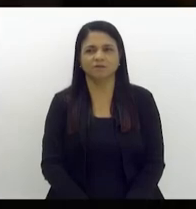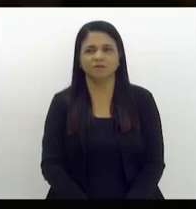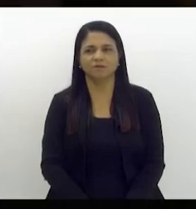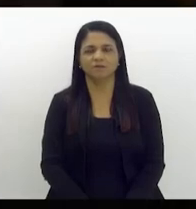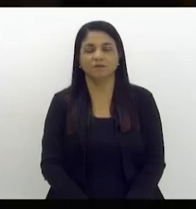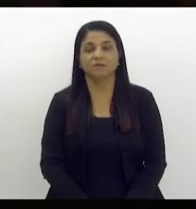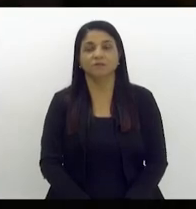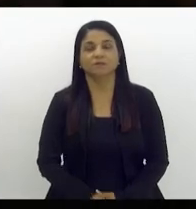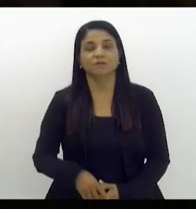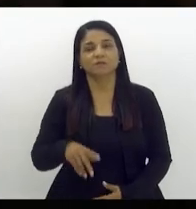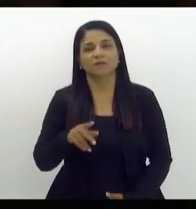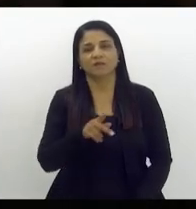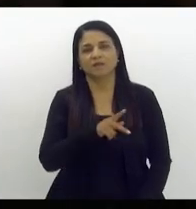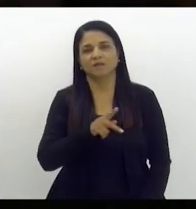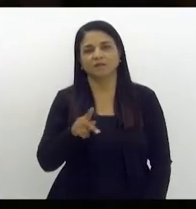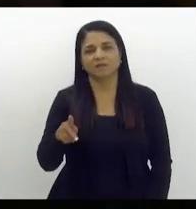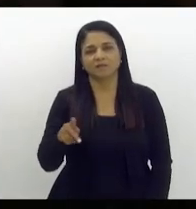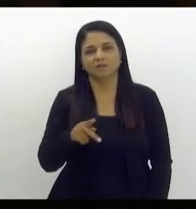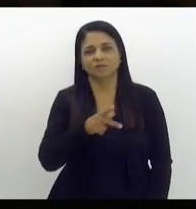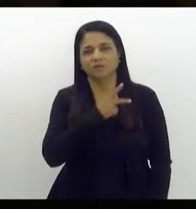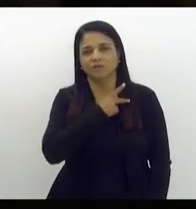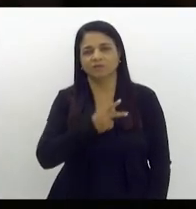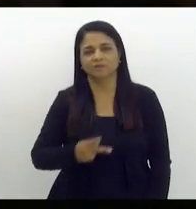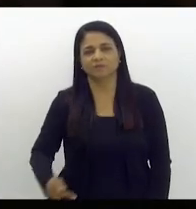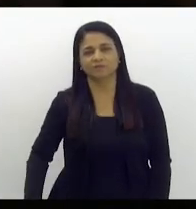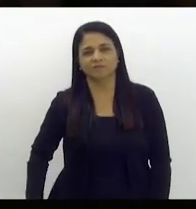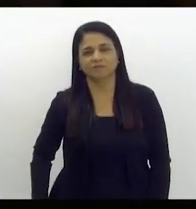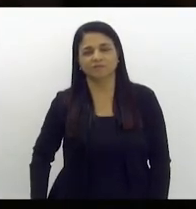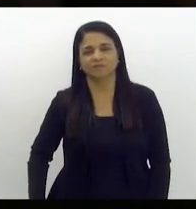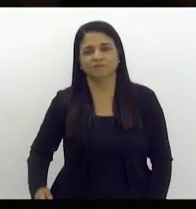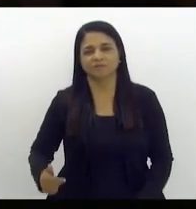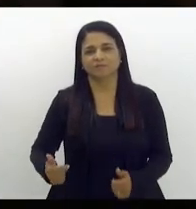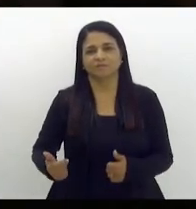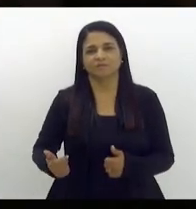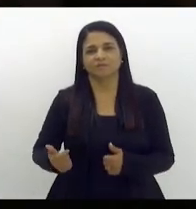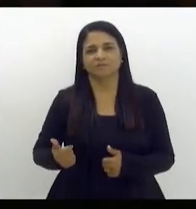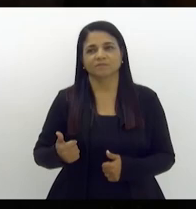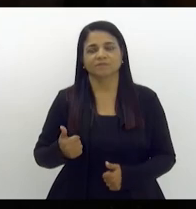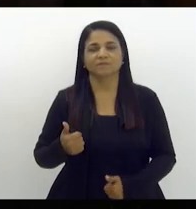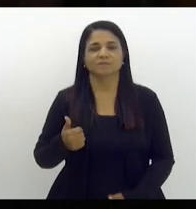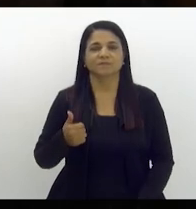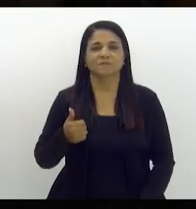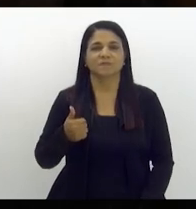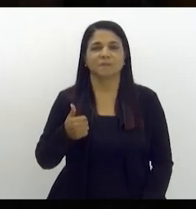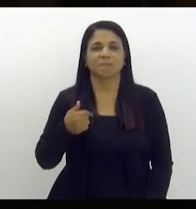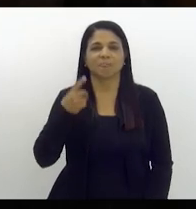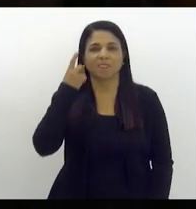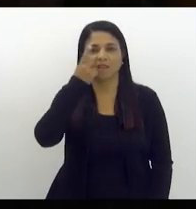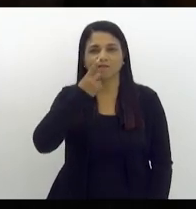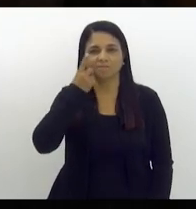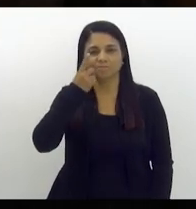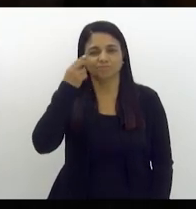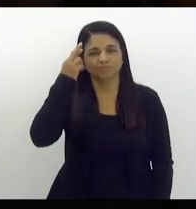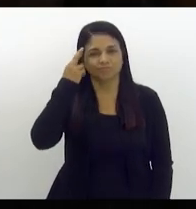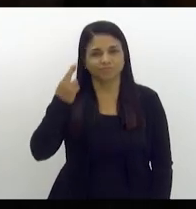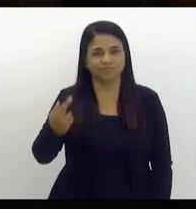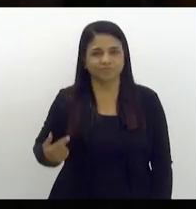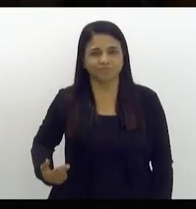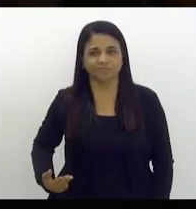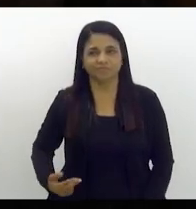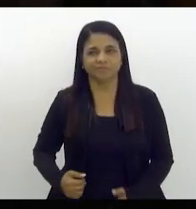Senhora Presidente, em exercício, deputada Renata